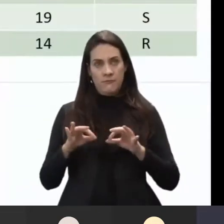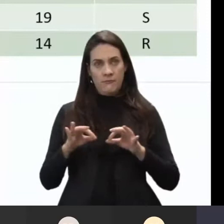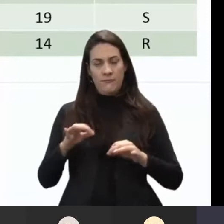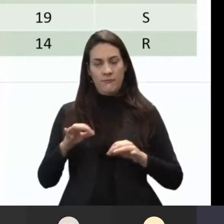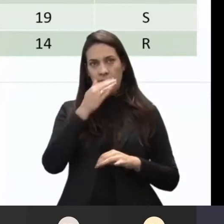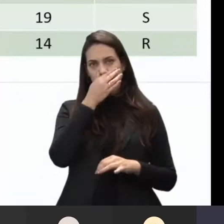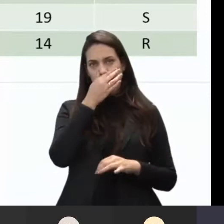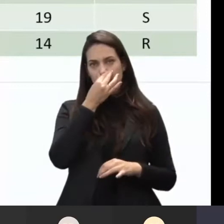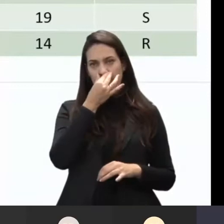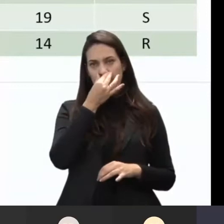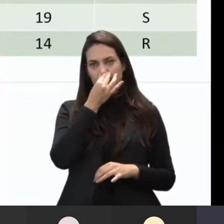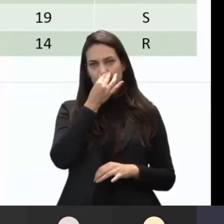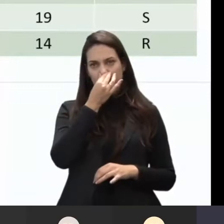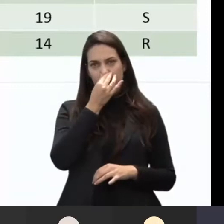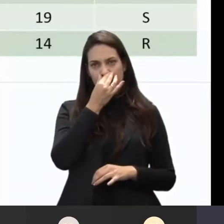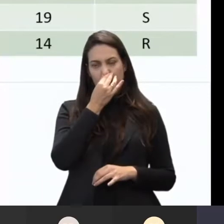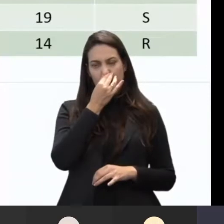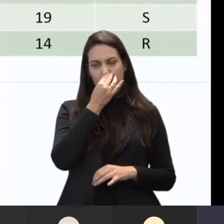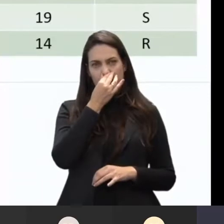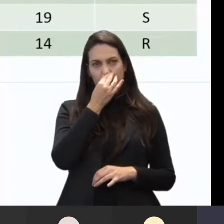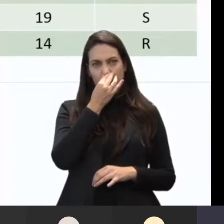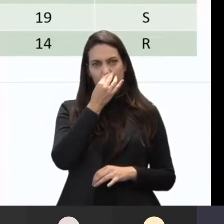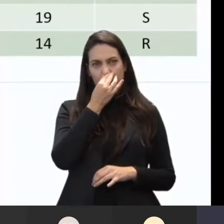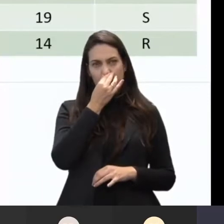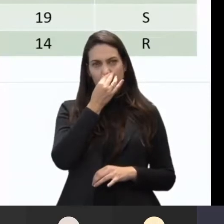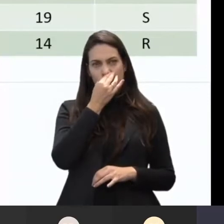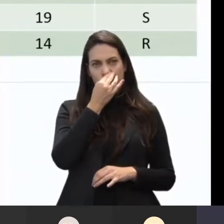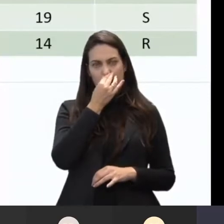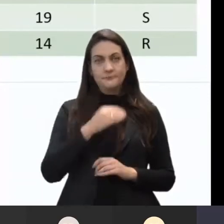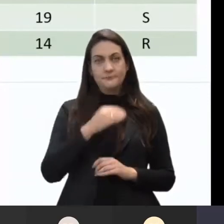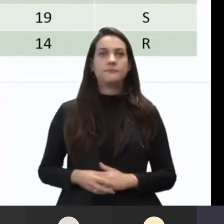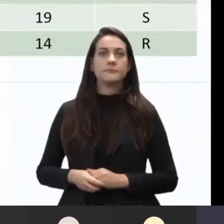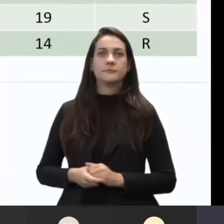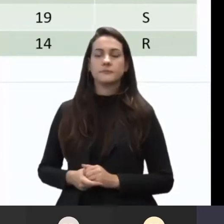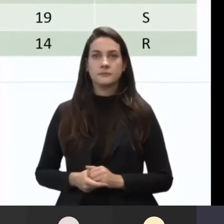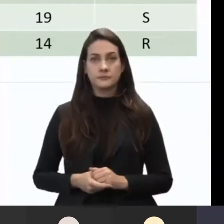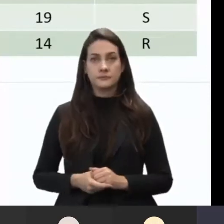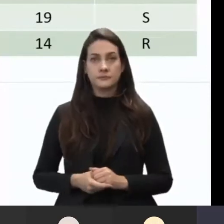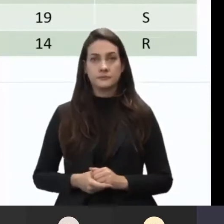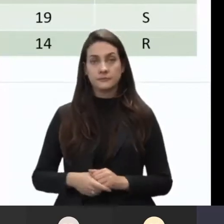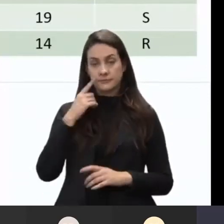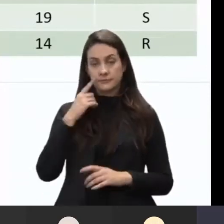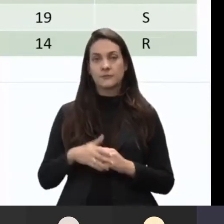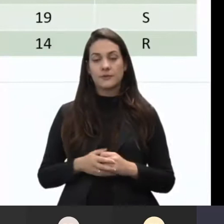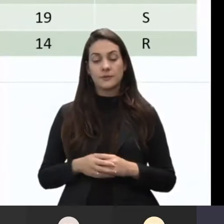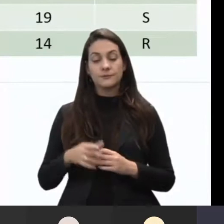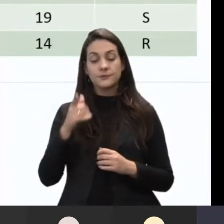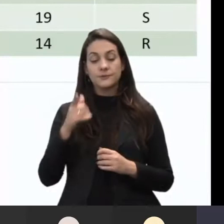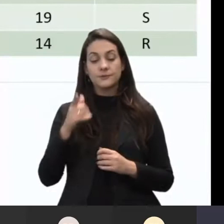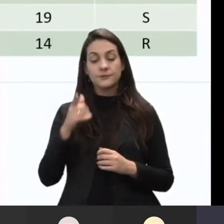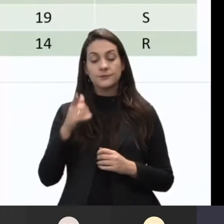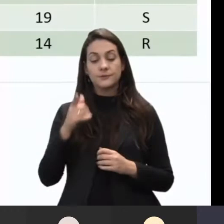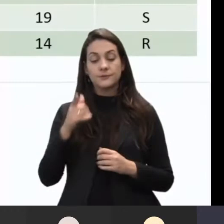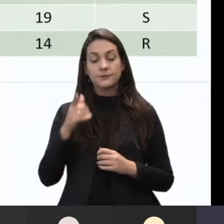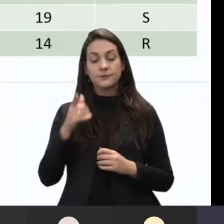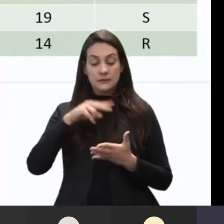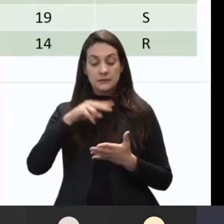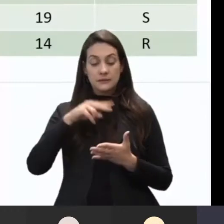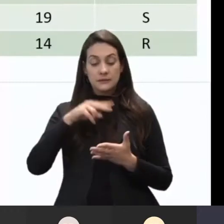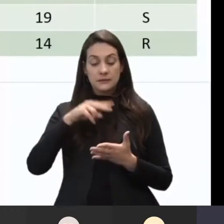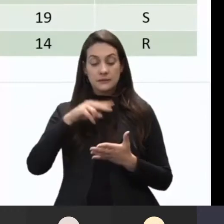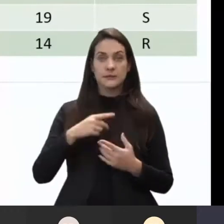interferiu no outro. Então, nós conseguimos aqui ler basicamente bem tranquilo quais são